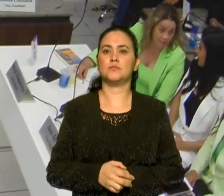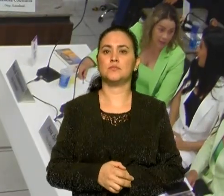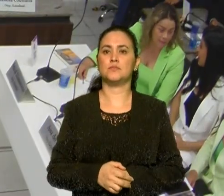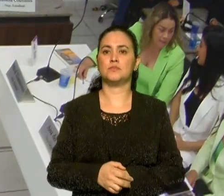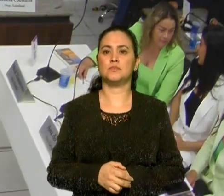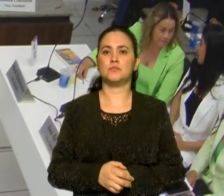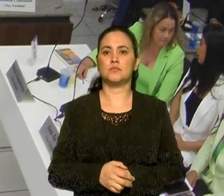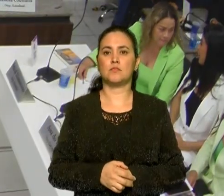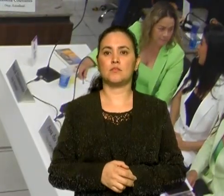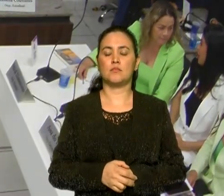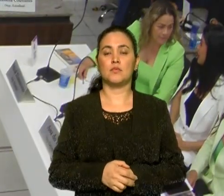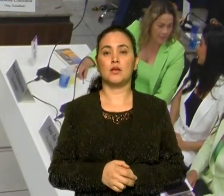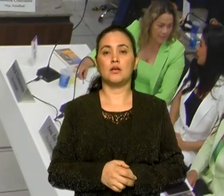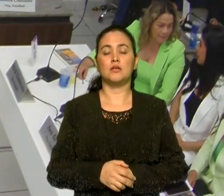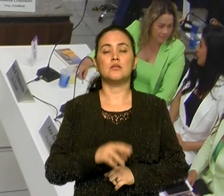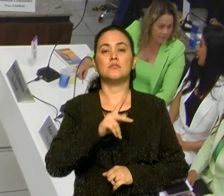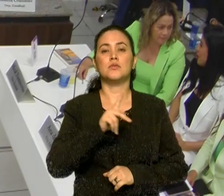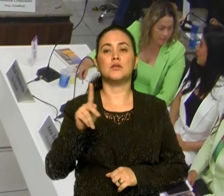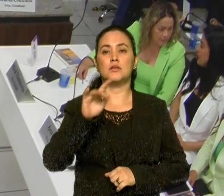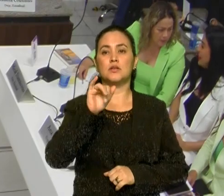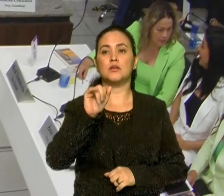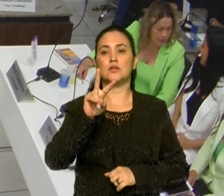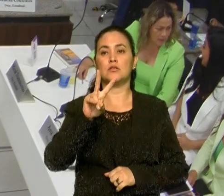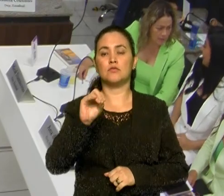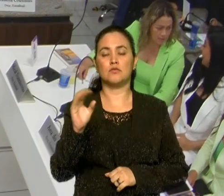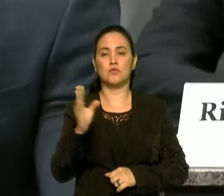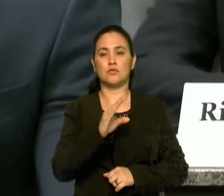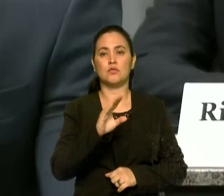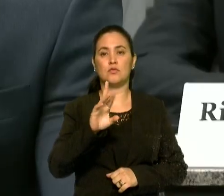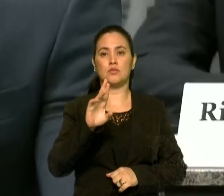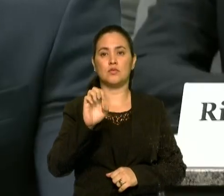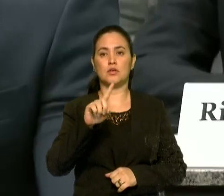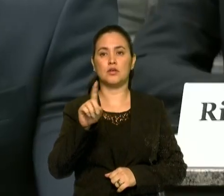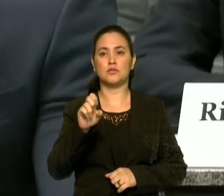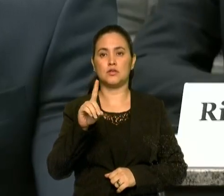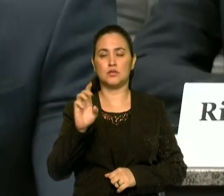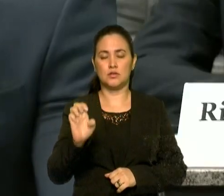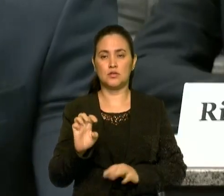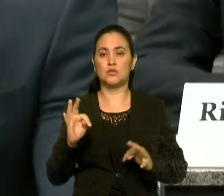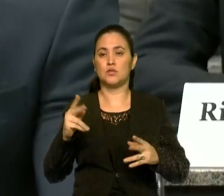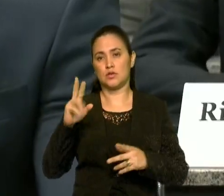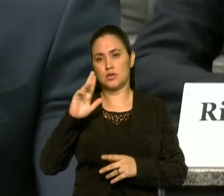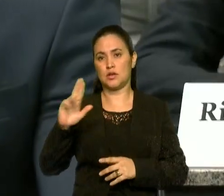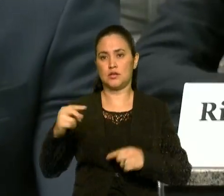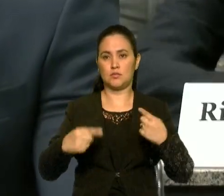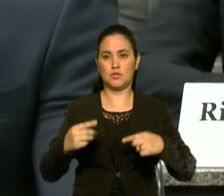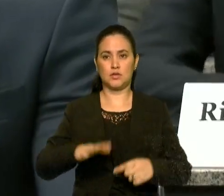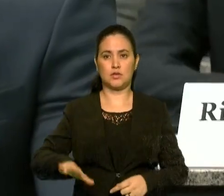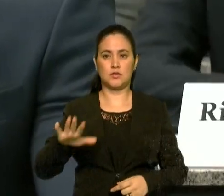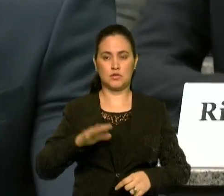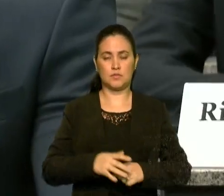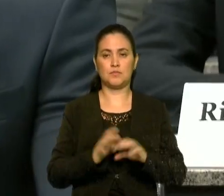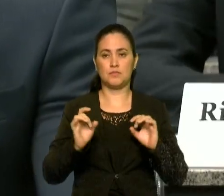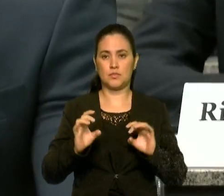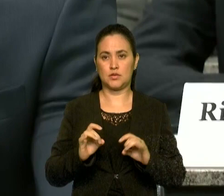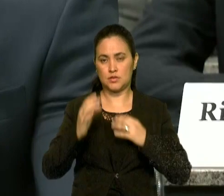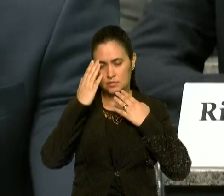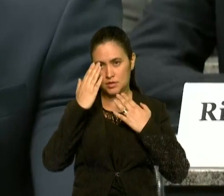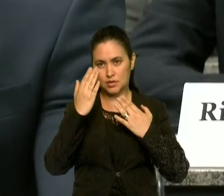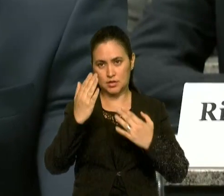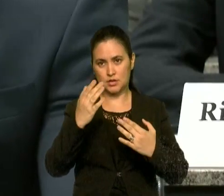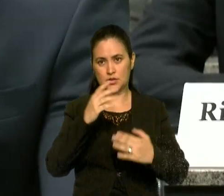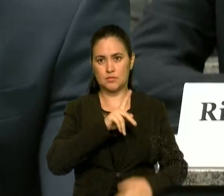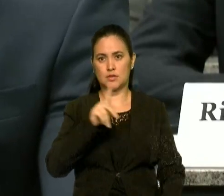Ivo Rezende, e todas as lideranças políticas da região. Quero aqui de forma especial agradecer a presidente Iracema pela